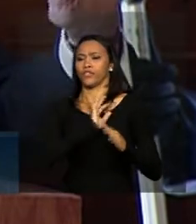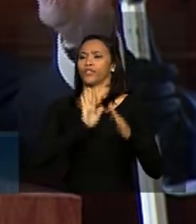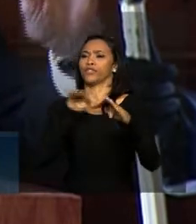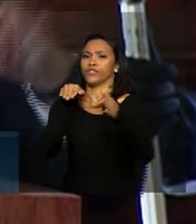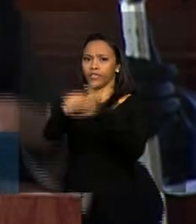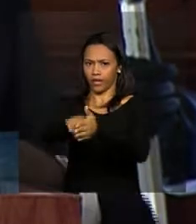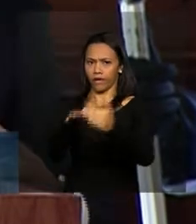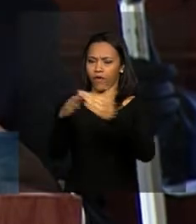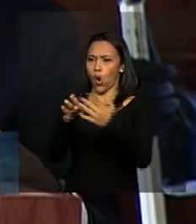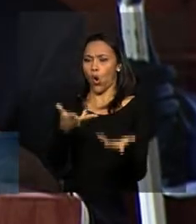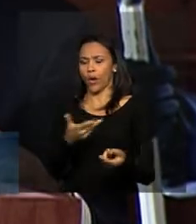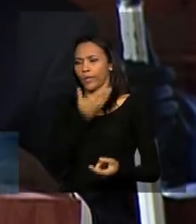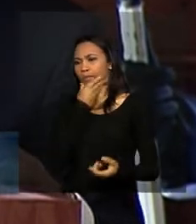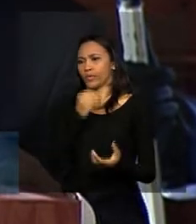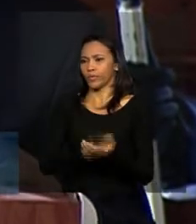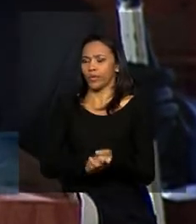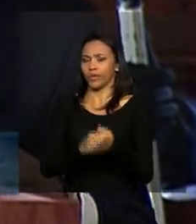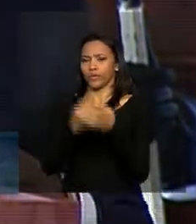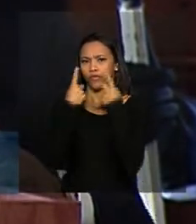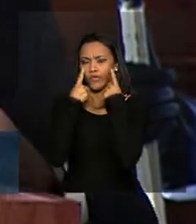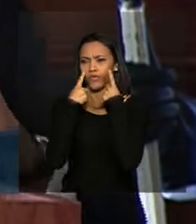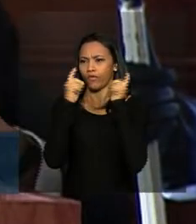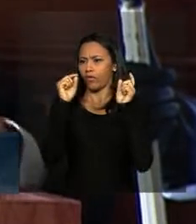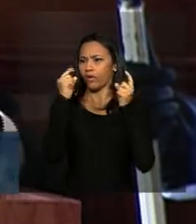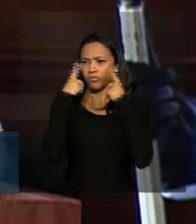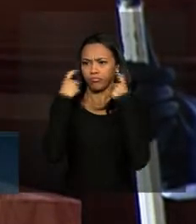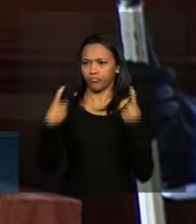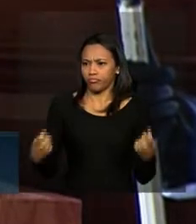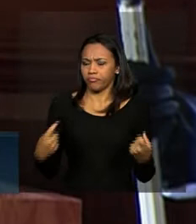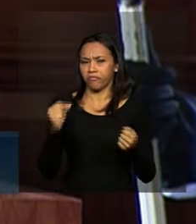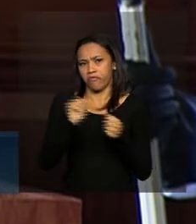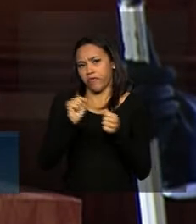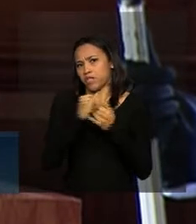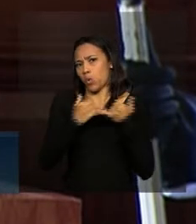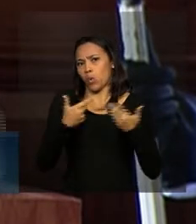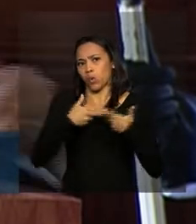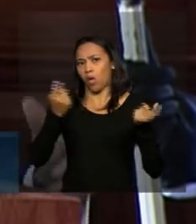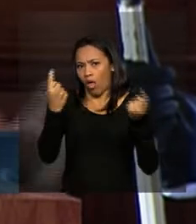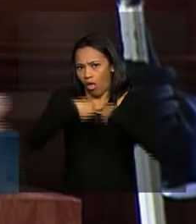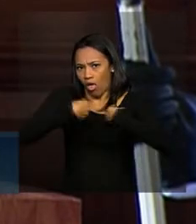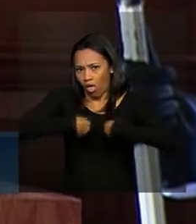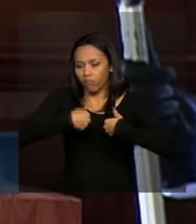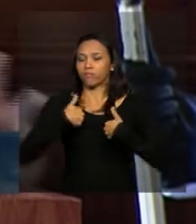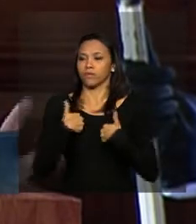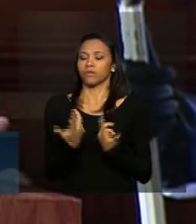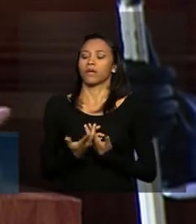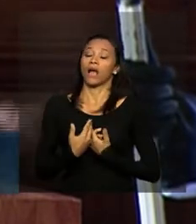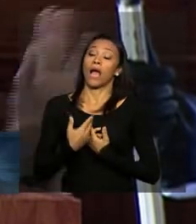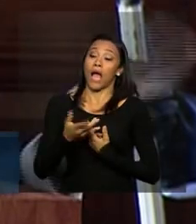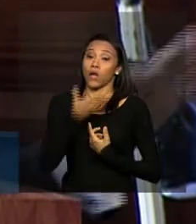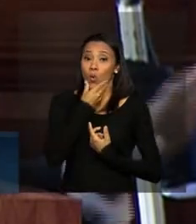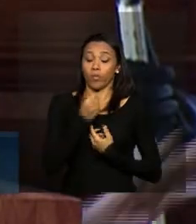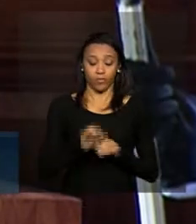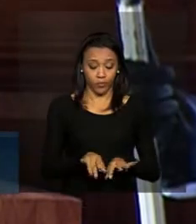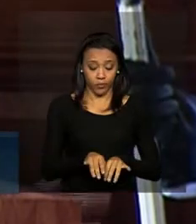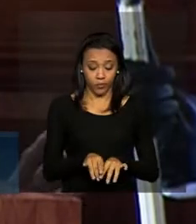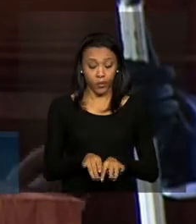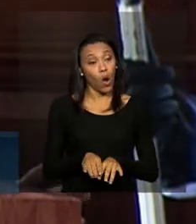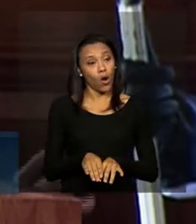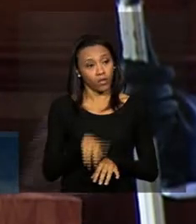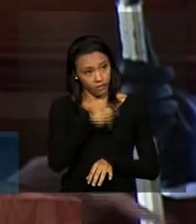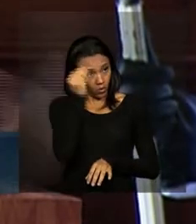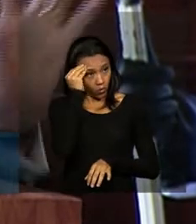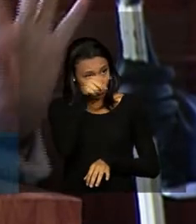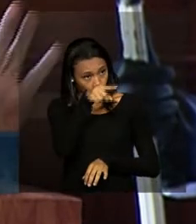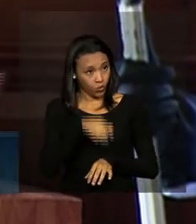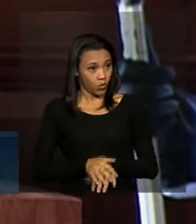que o companheiro agrediu ou fez um gesto inadequado, o escrivão, o delegado, o investigador, bom, mas deve ser culpa sua, etc.,